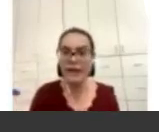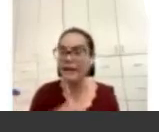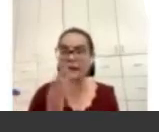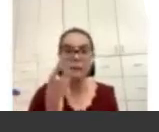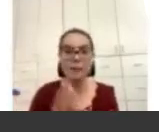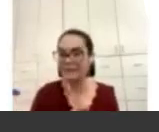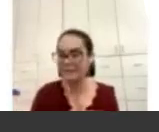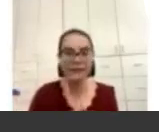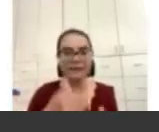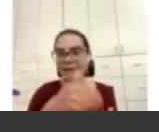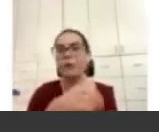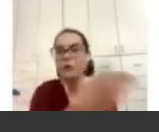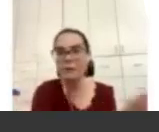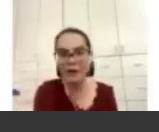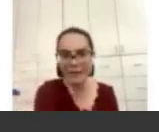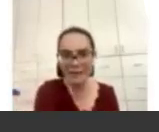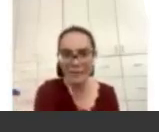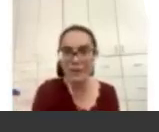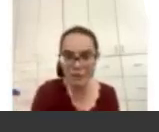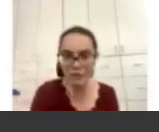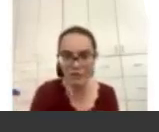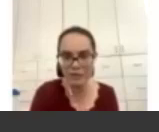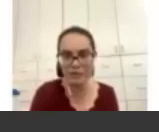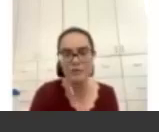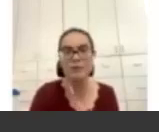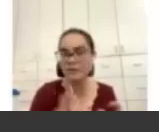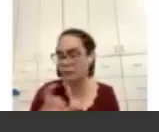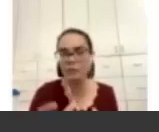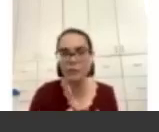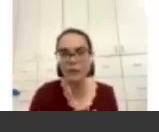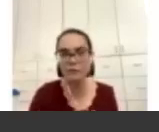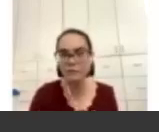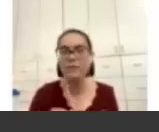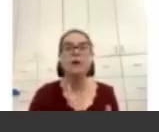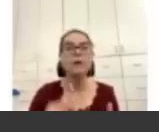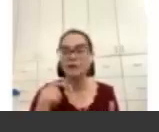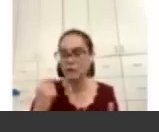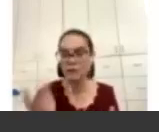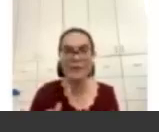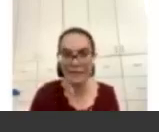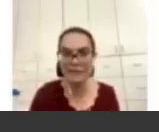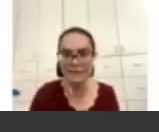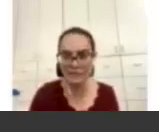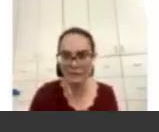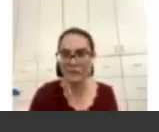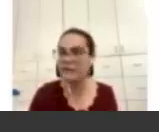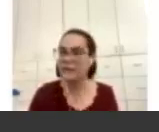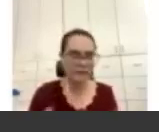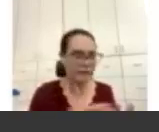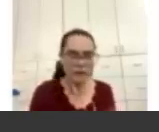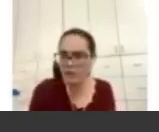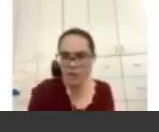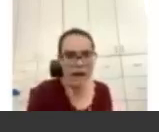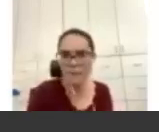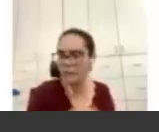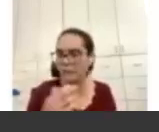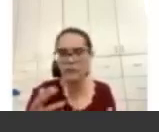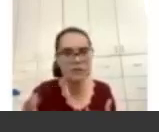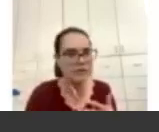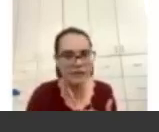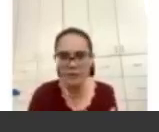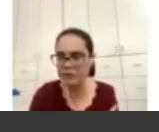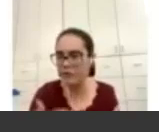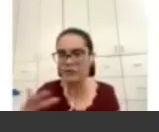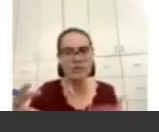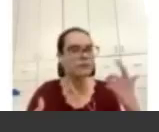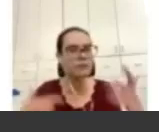levar você a não perder e não comer bola realmente com outras coisas, porque a todo momento, opa, suspeitei de sífilis, vamos fazer o teste rápido, não